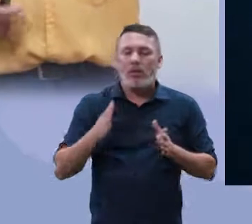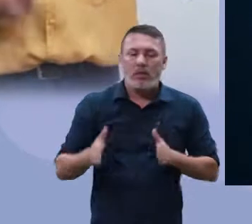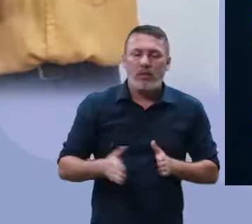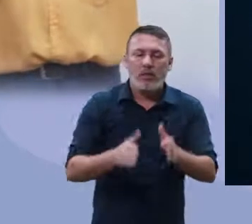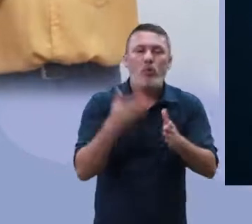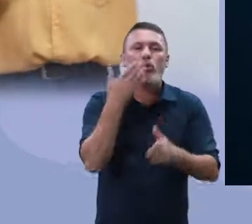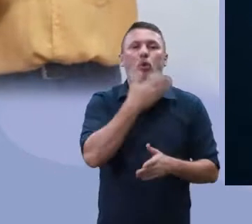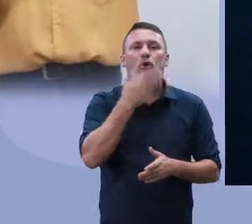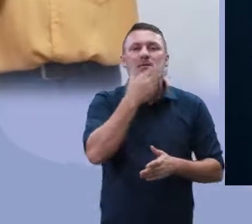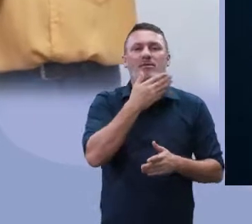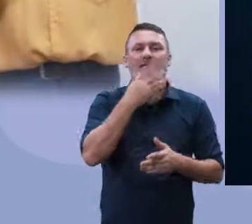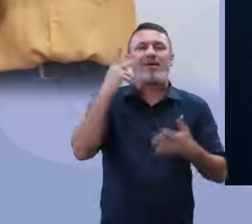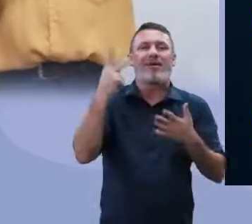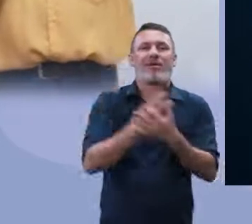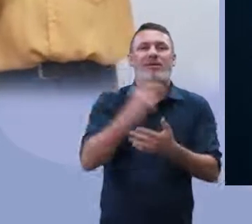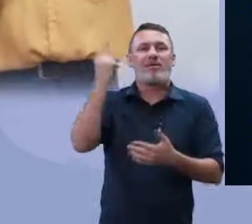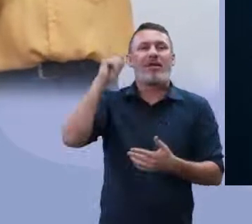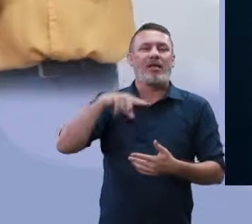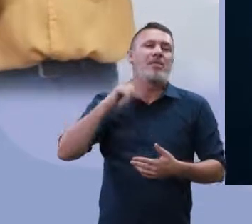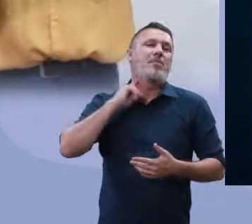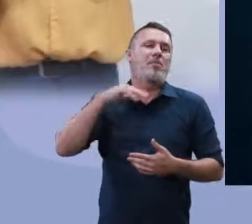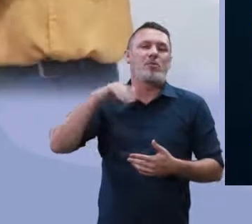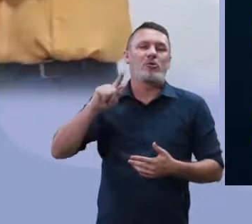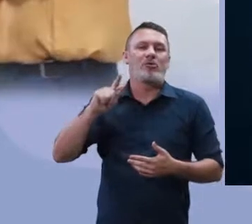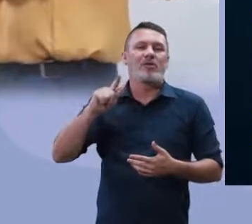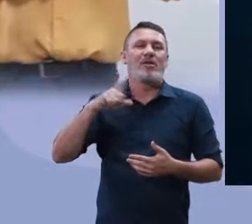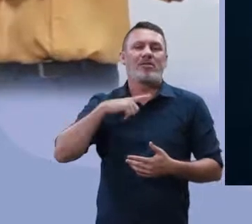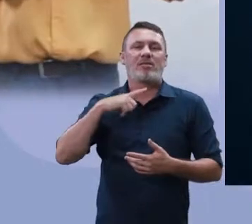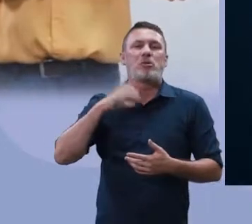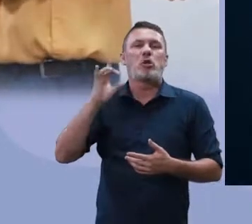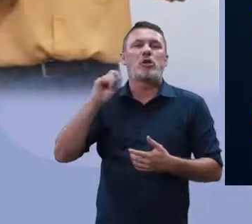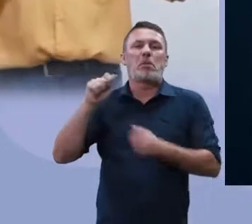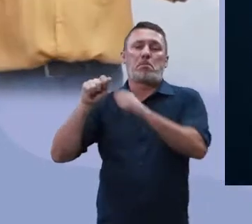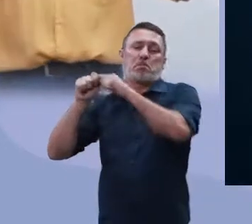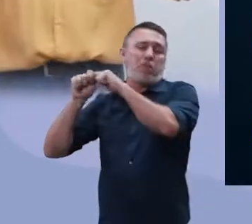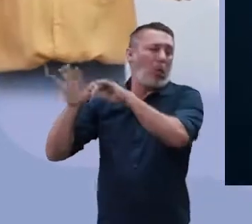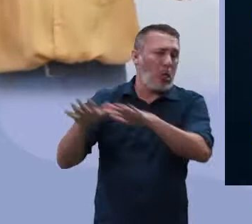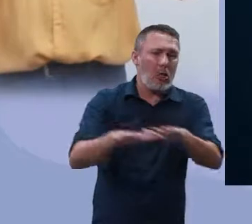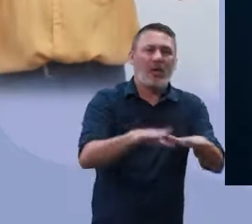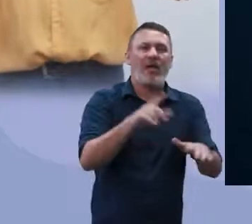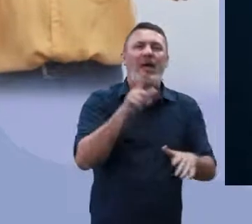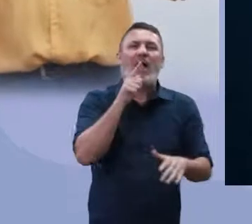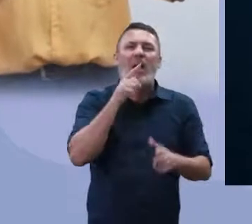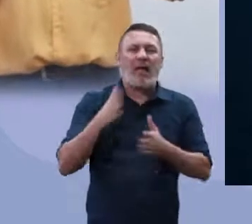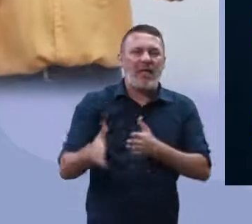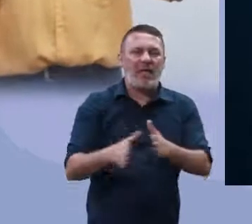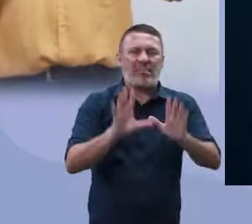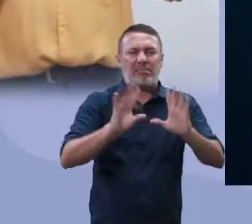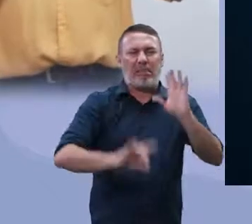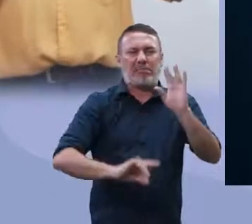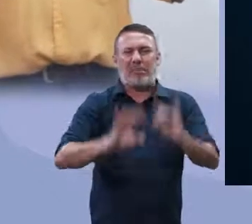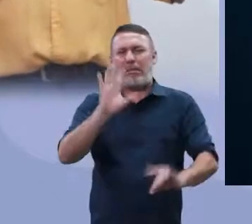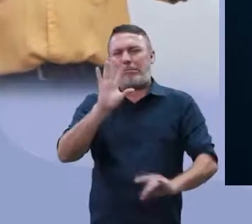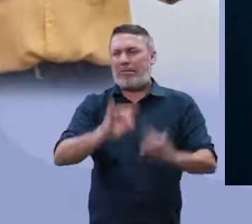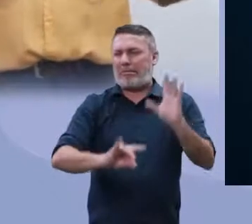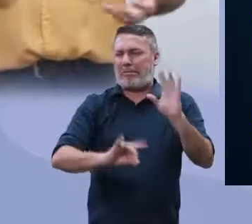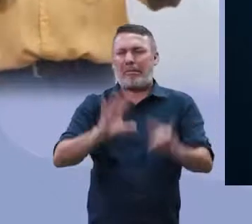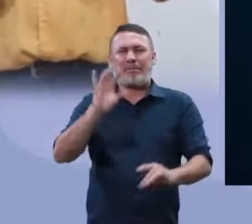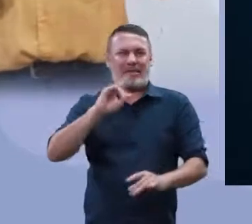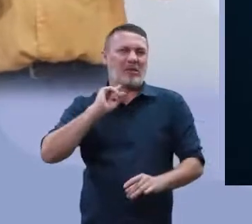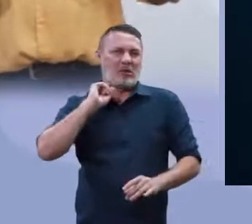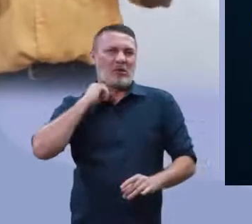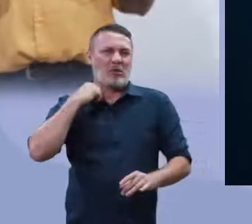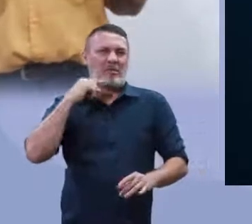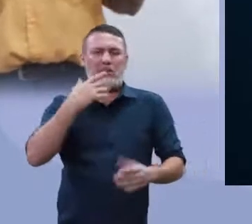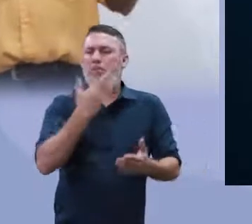Doce, né, com um acidente que acontecera, né, naquela barragem de Mariana da Samarco. E aí, só para a gente ter uma ideia,